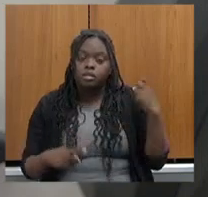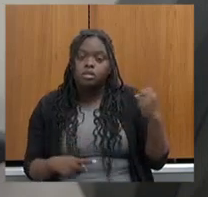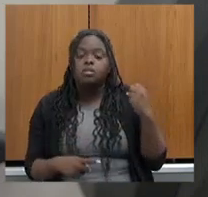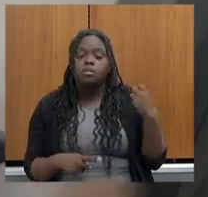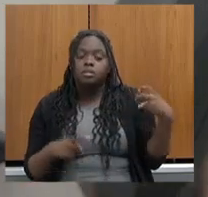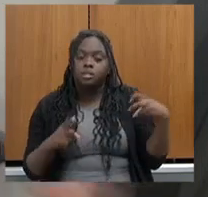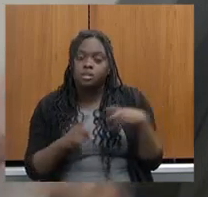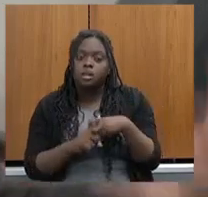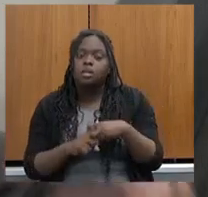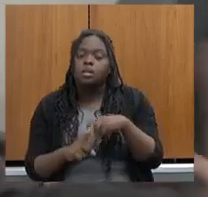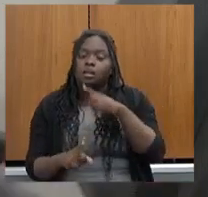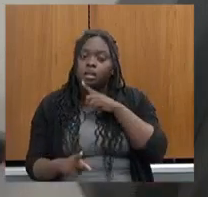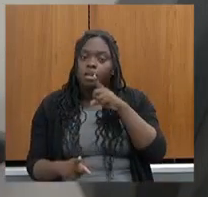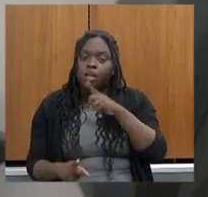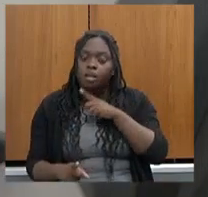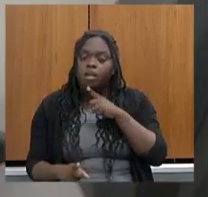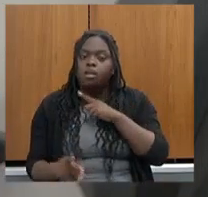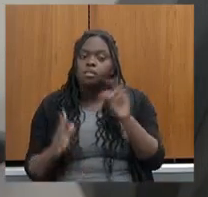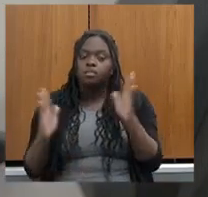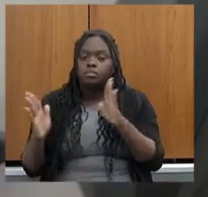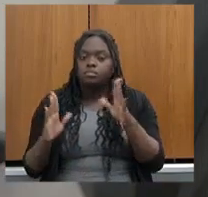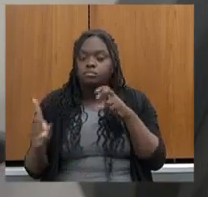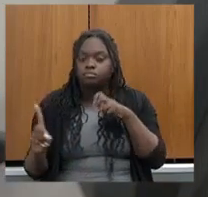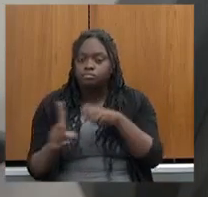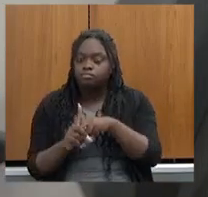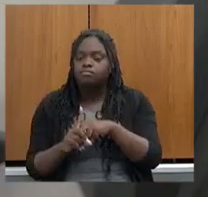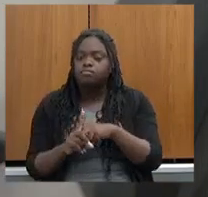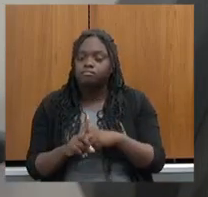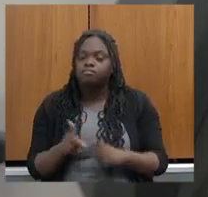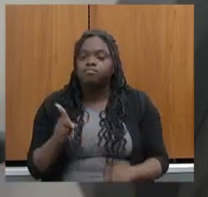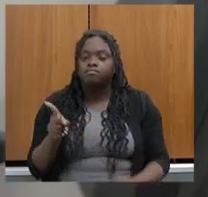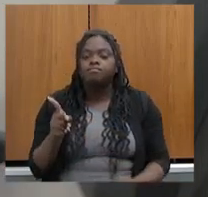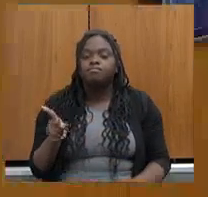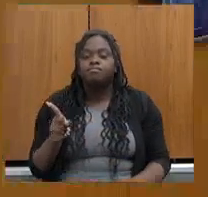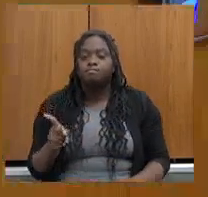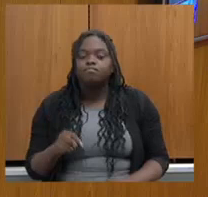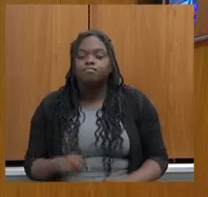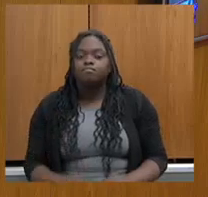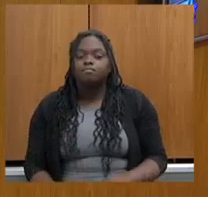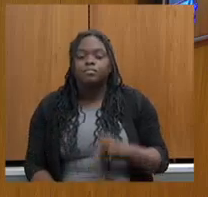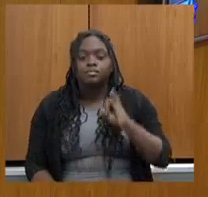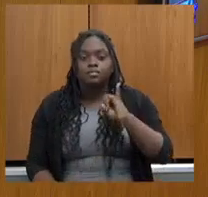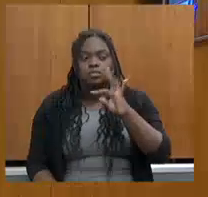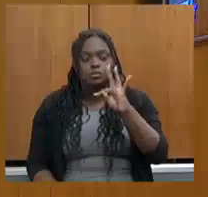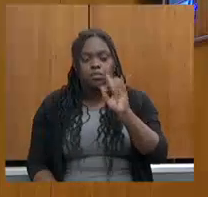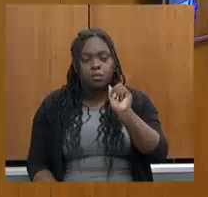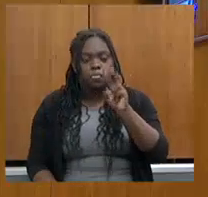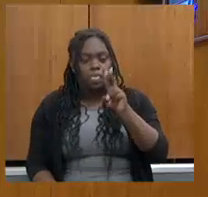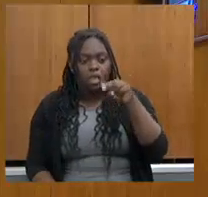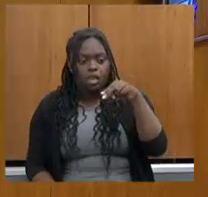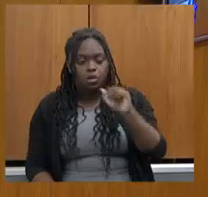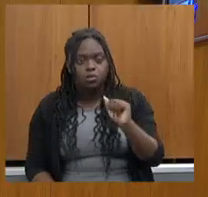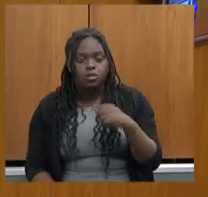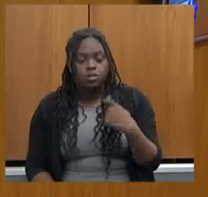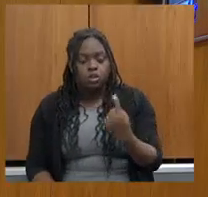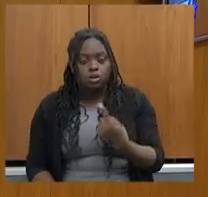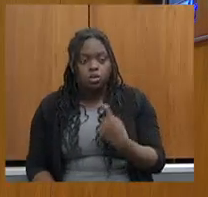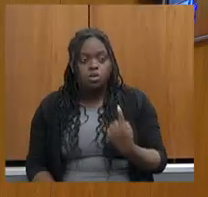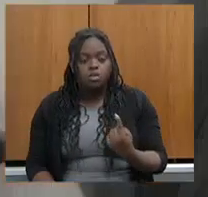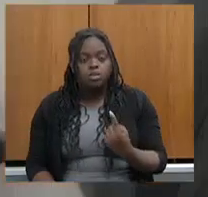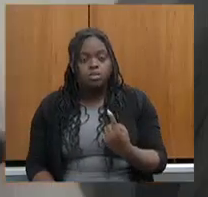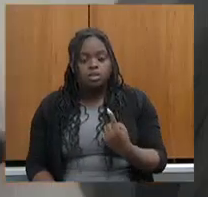essa passou por essa Gruta de um acidente ali no trevo de Itaúna nós capotamos